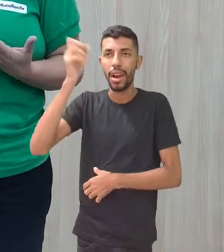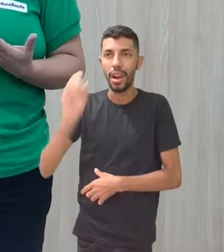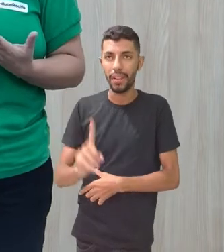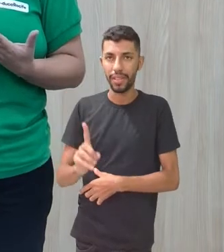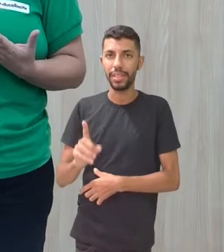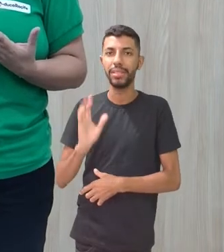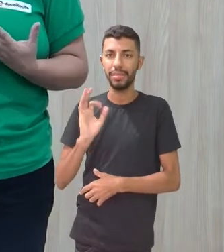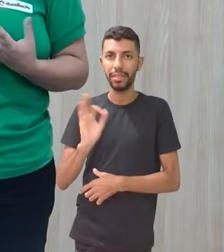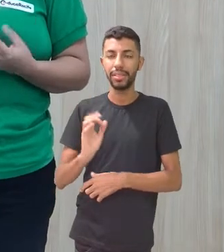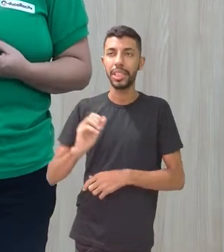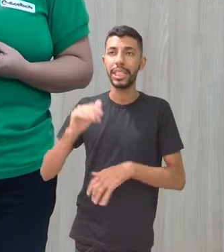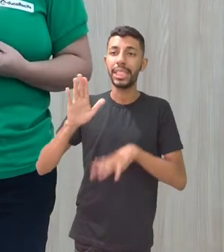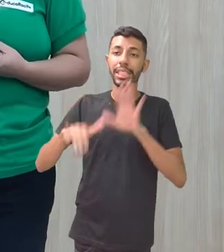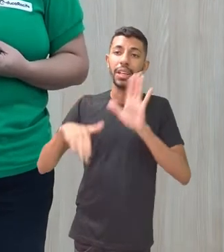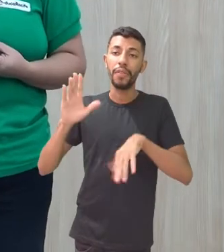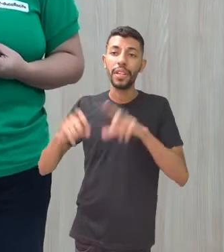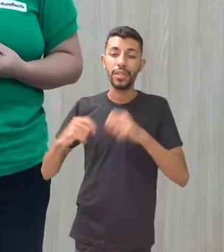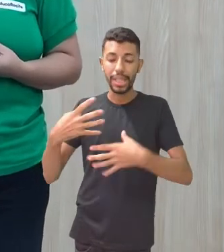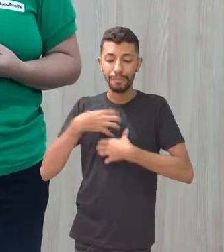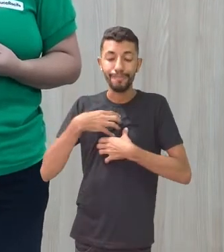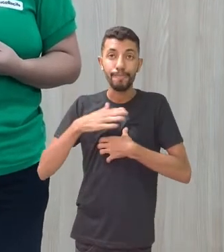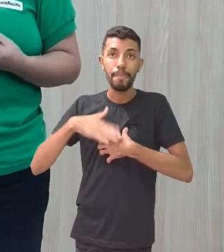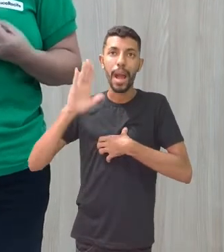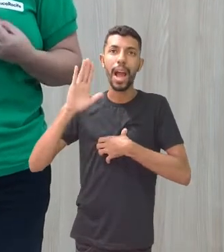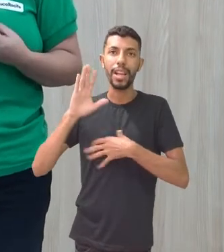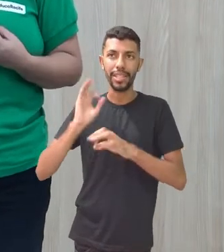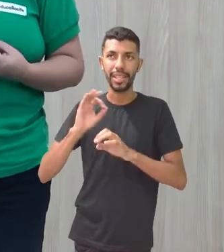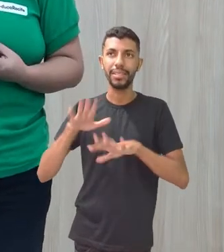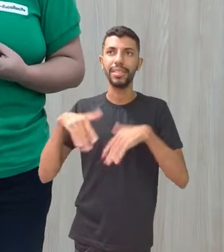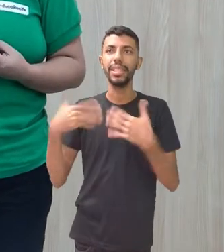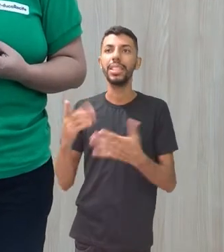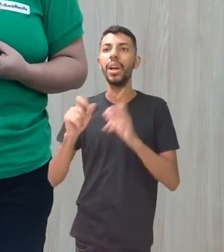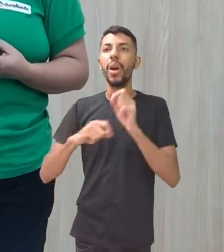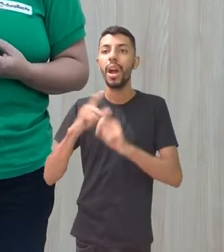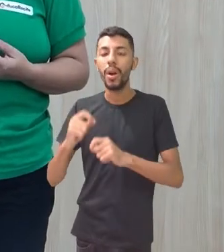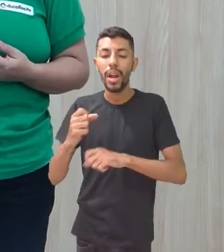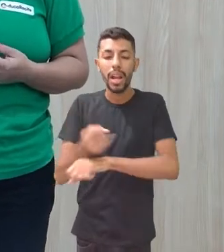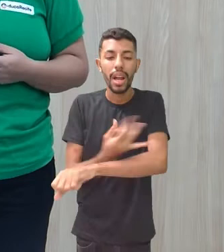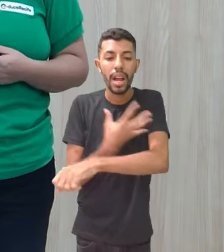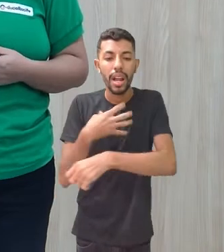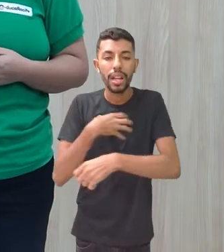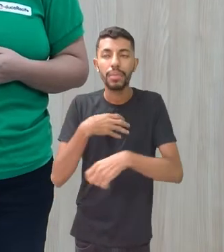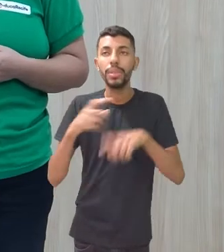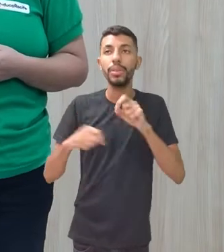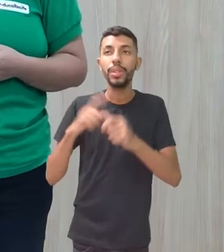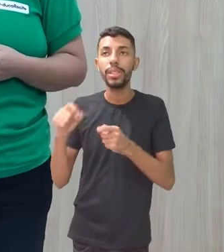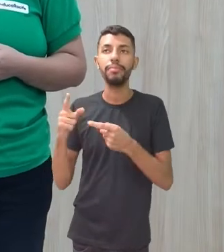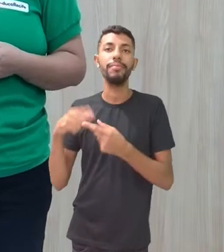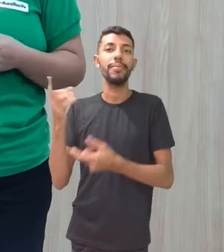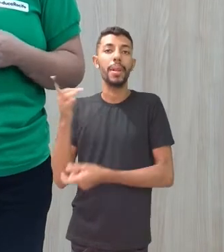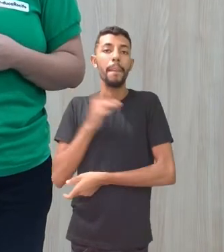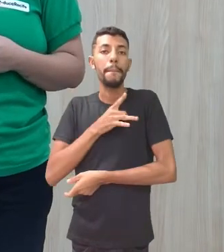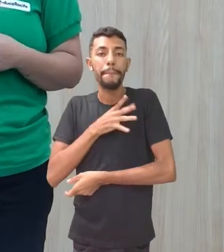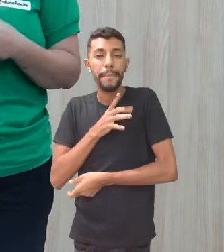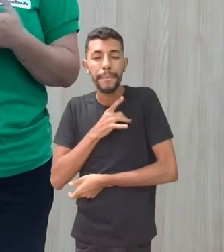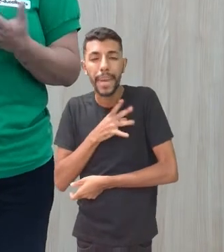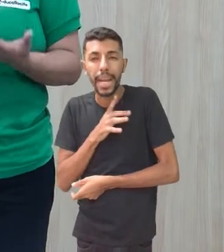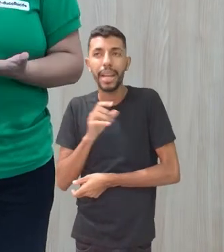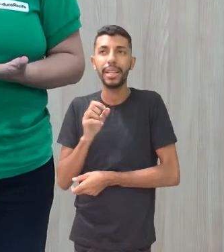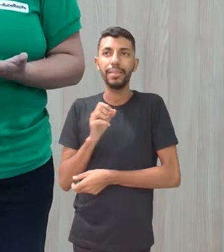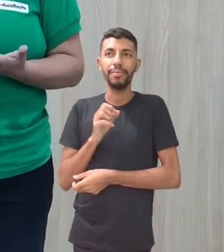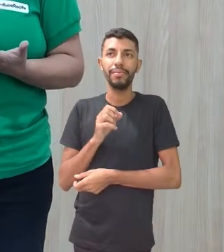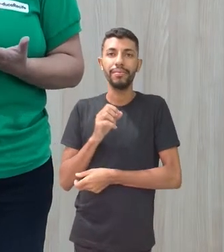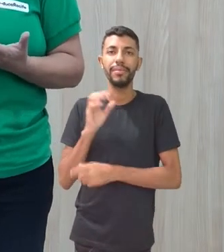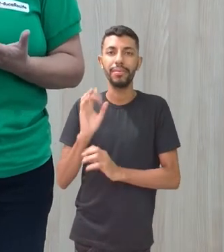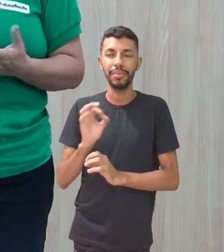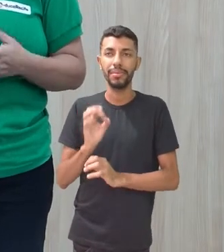deficiência, elas talvez sintam ainda mais. Então, são sentimentos ali da família, o medo, não é? O medo do